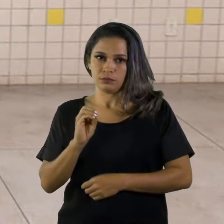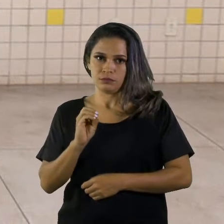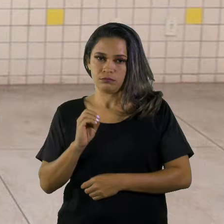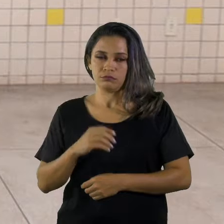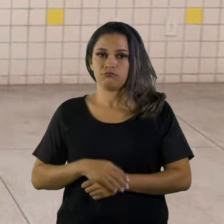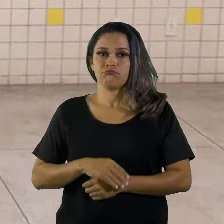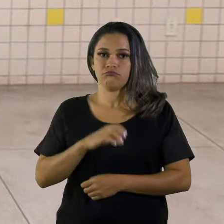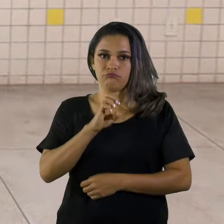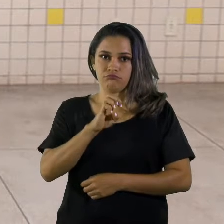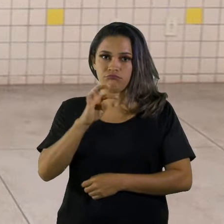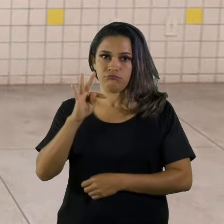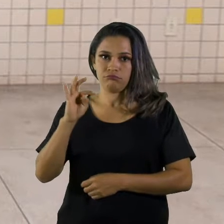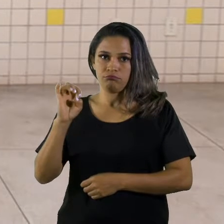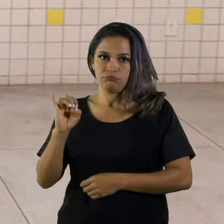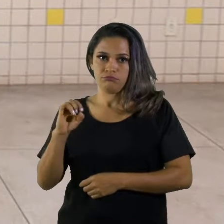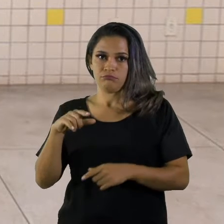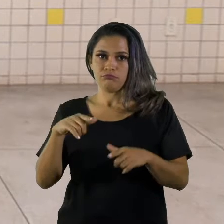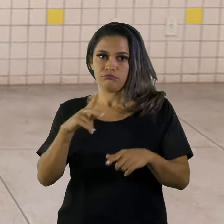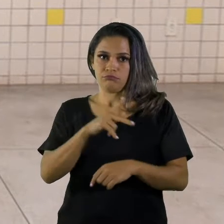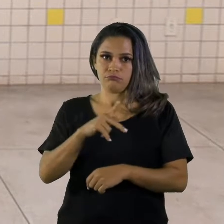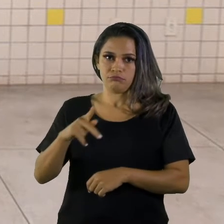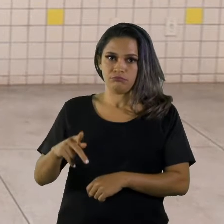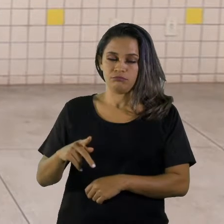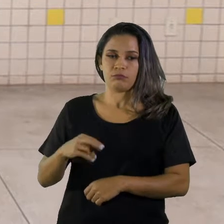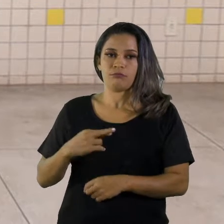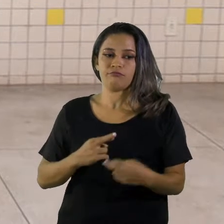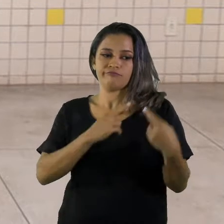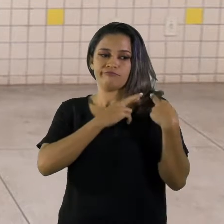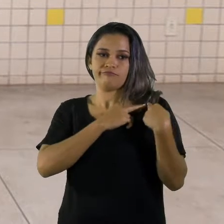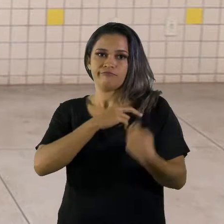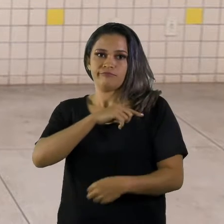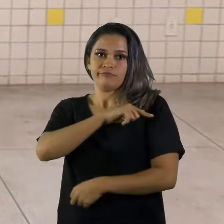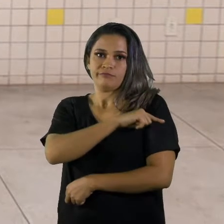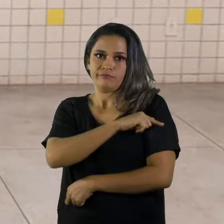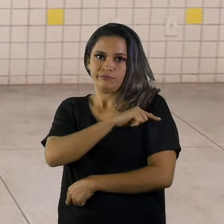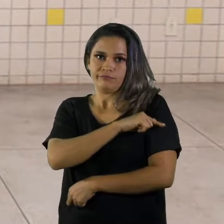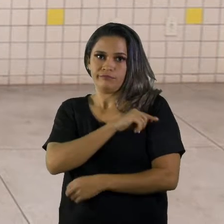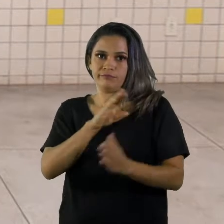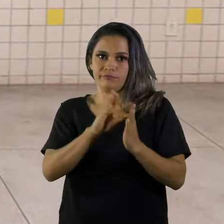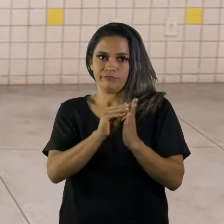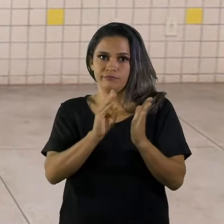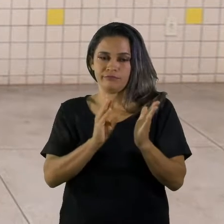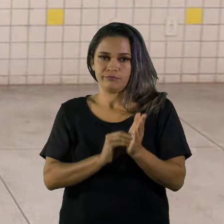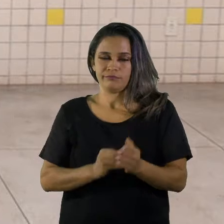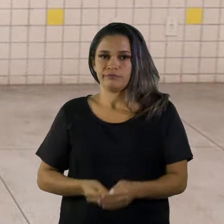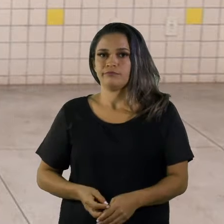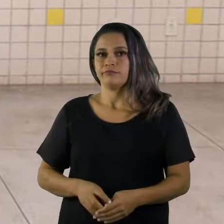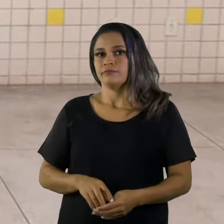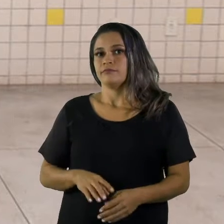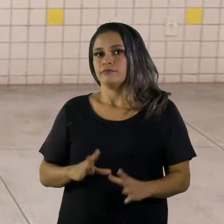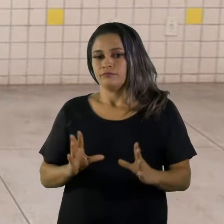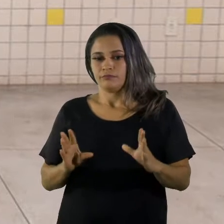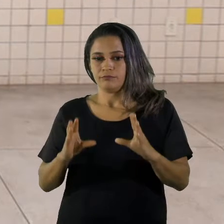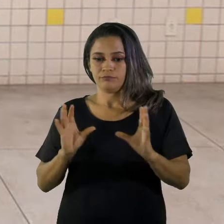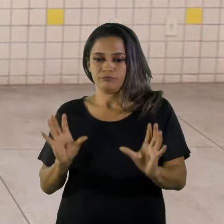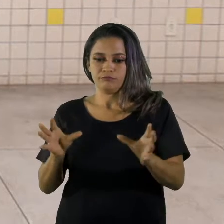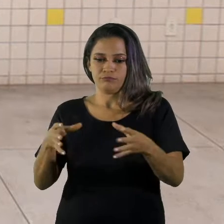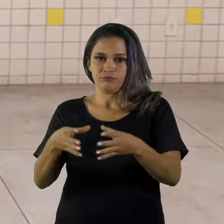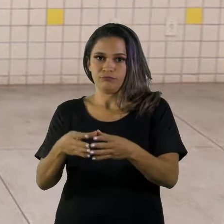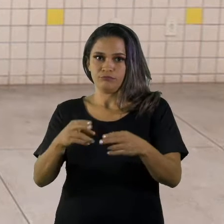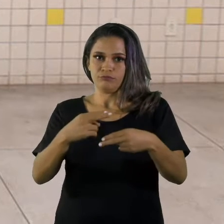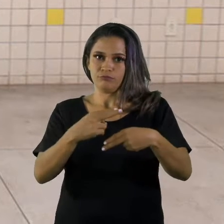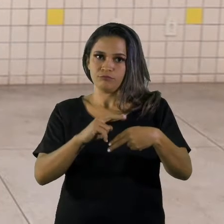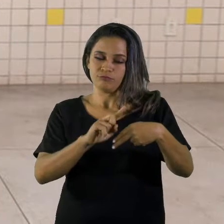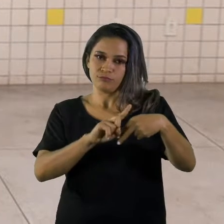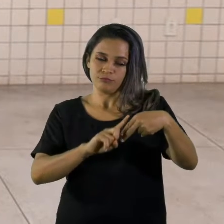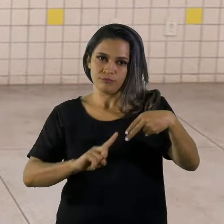Estou responsável pelos conteúdos dos 7º anos. Nós estamos trabalhando o conjunto dos números inteiros. Nas aulas anteriores